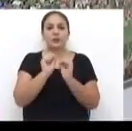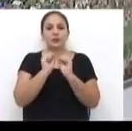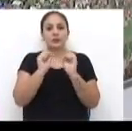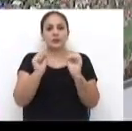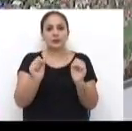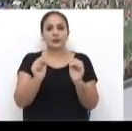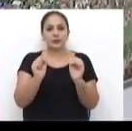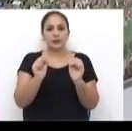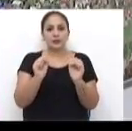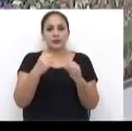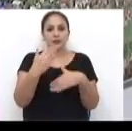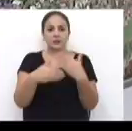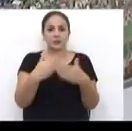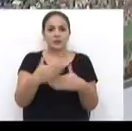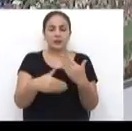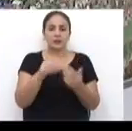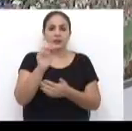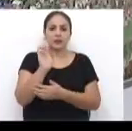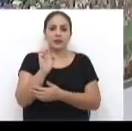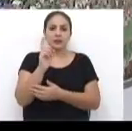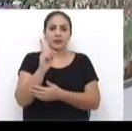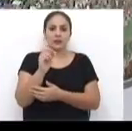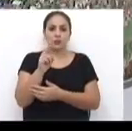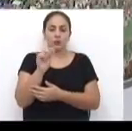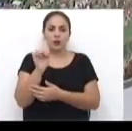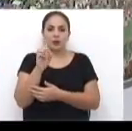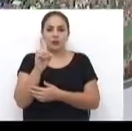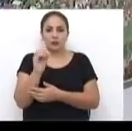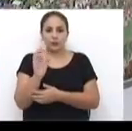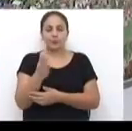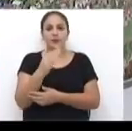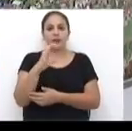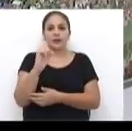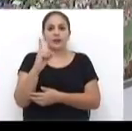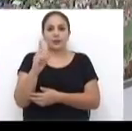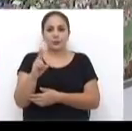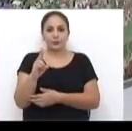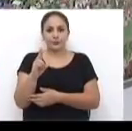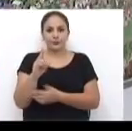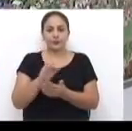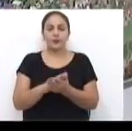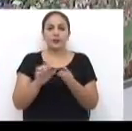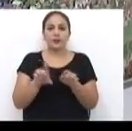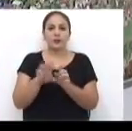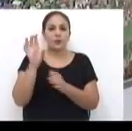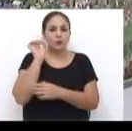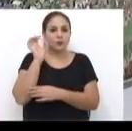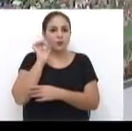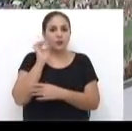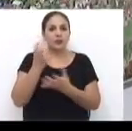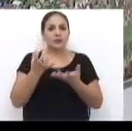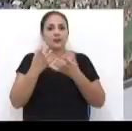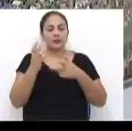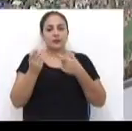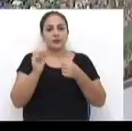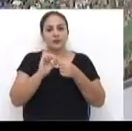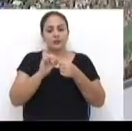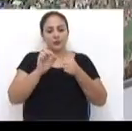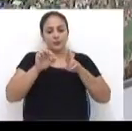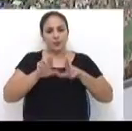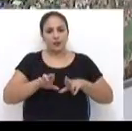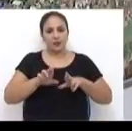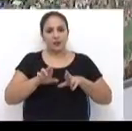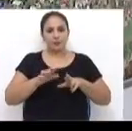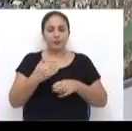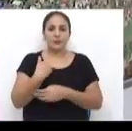Carlos Eduardo, Cadu. Onde nós podemos ali então ouvir o que eles pretendem fazer com aquela área. Foi nos colocado que a CISA já